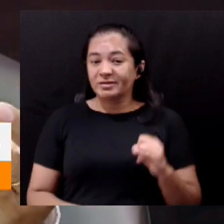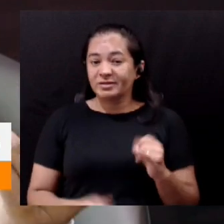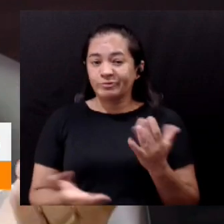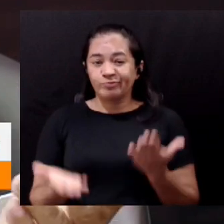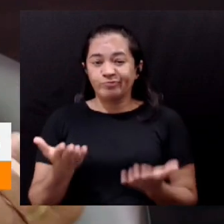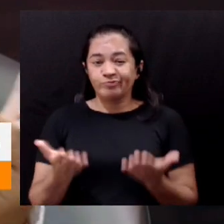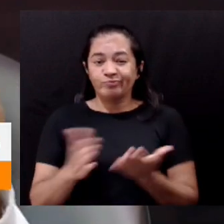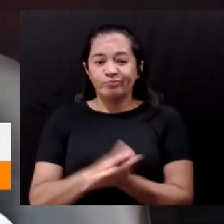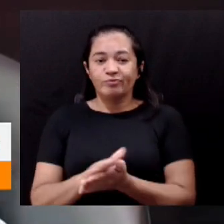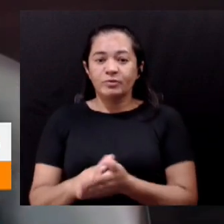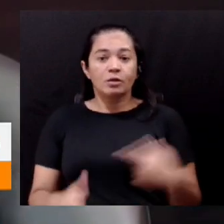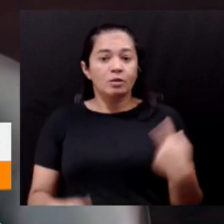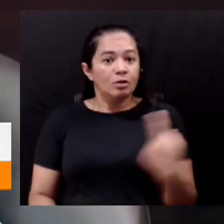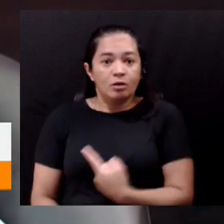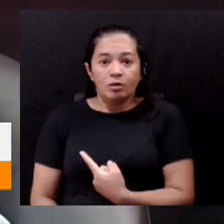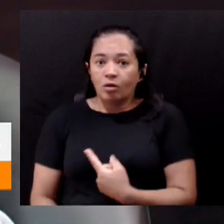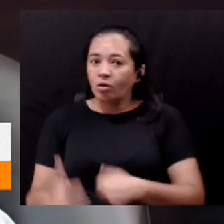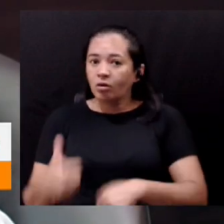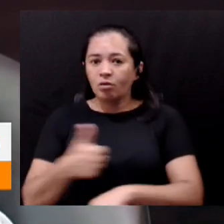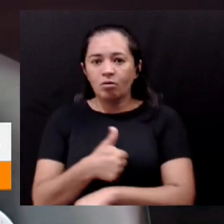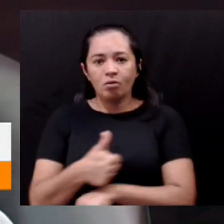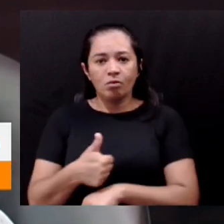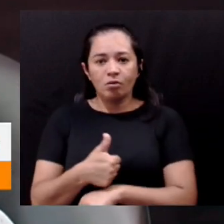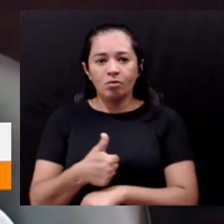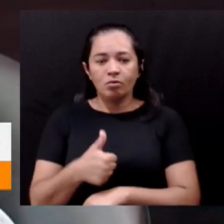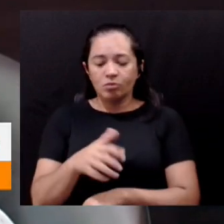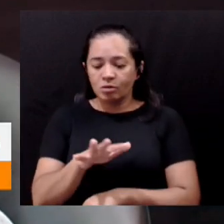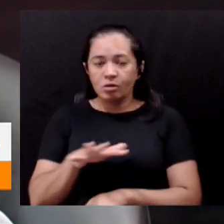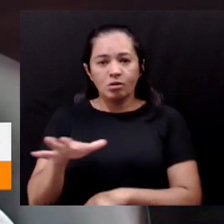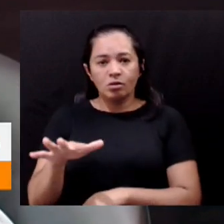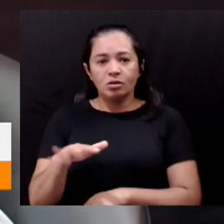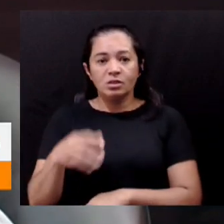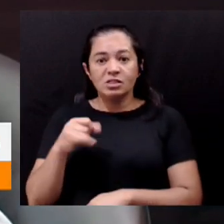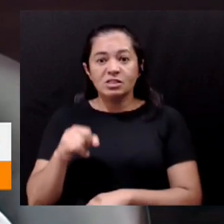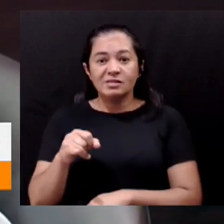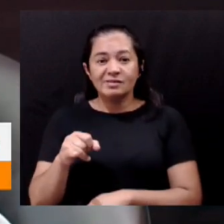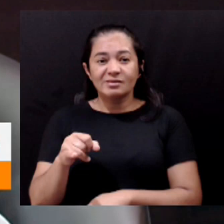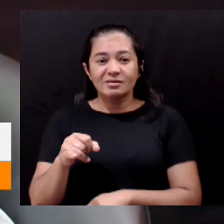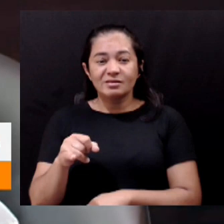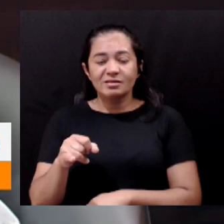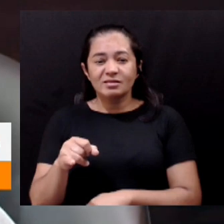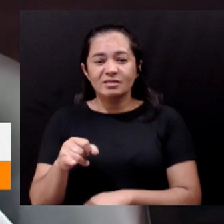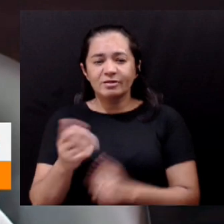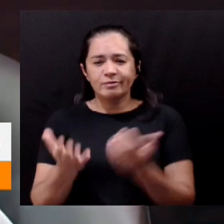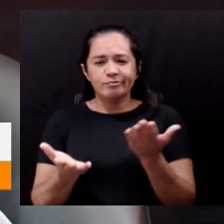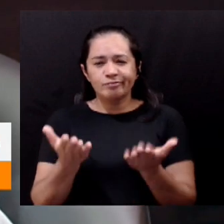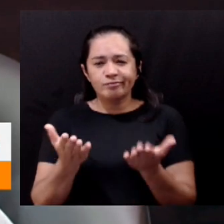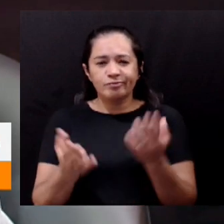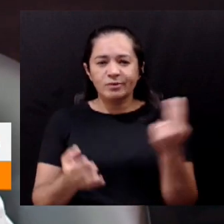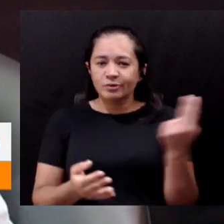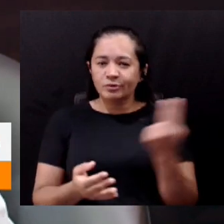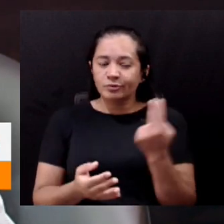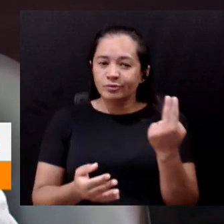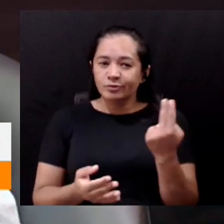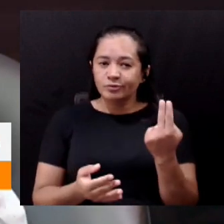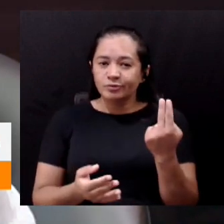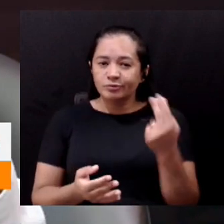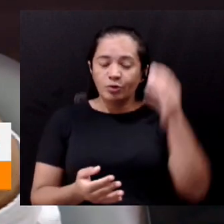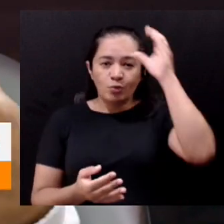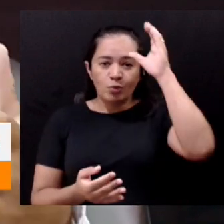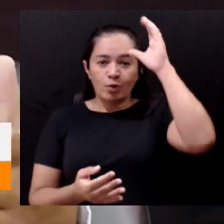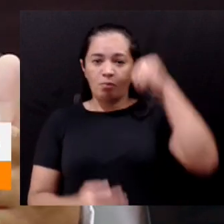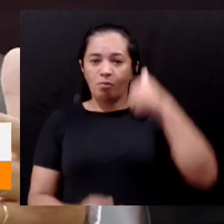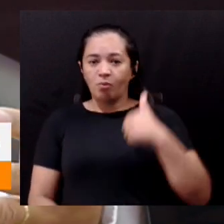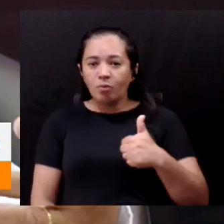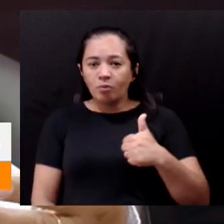nós que somos profissionais da área aqui, se você não conseguir equilibrar isso muito bem, não tiver um autoconhecimento muito bom, você vai